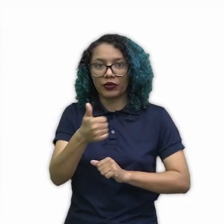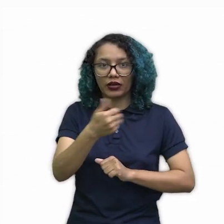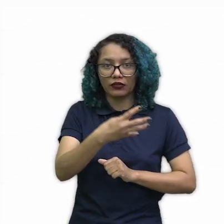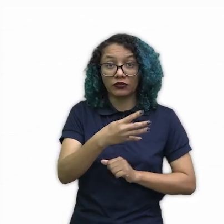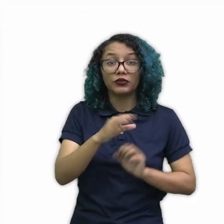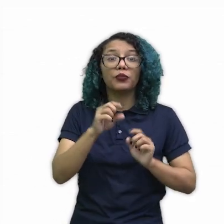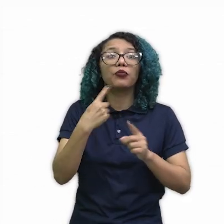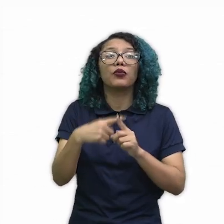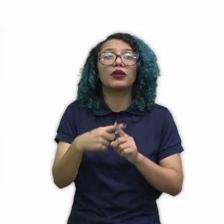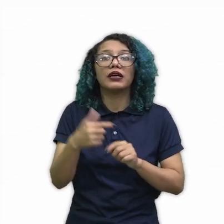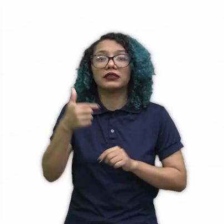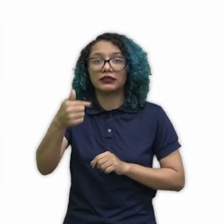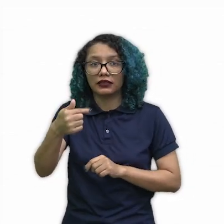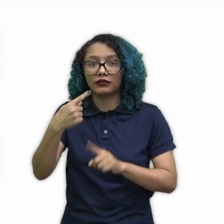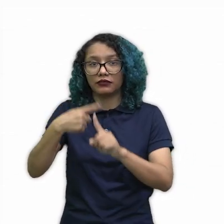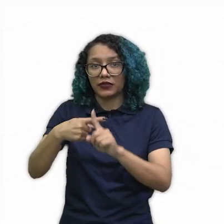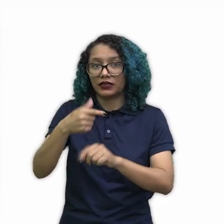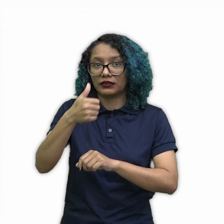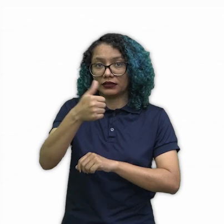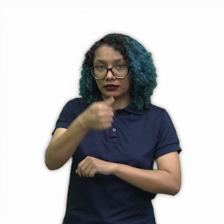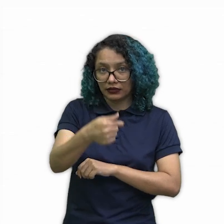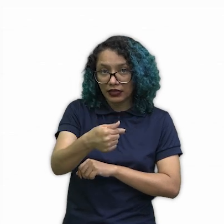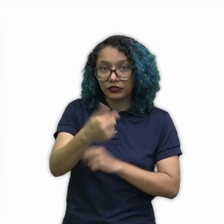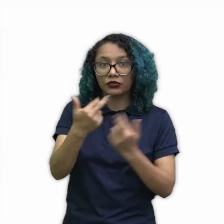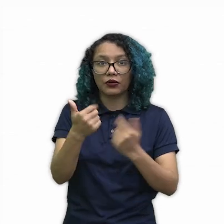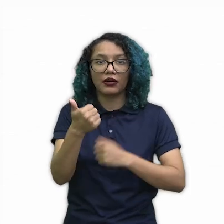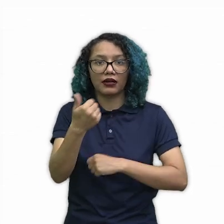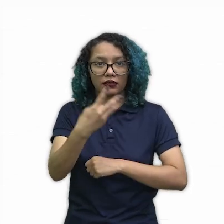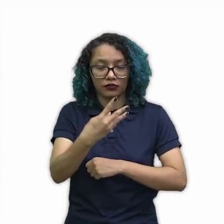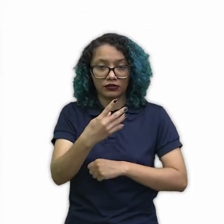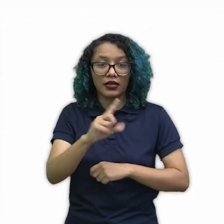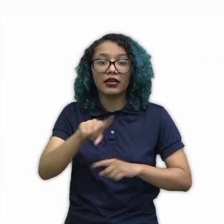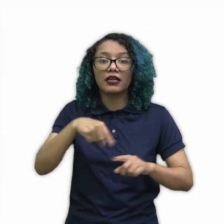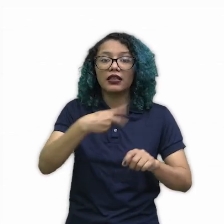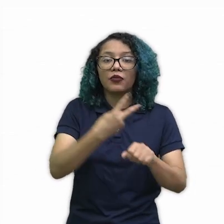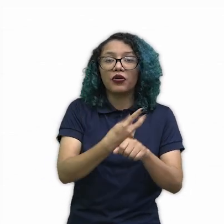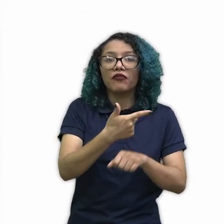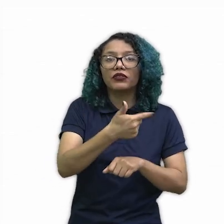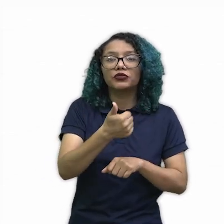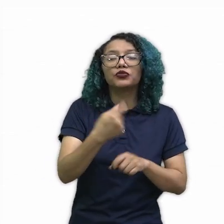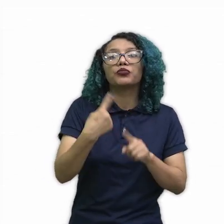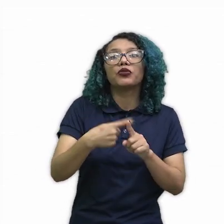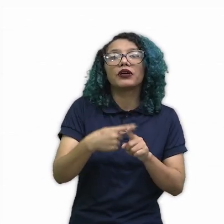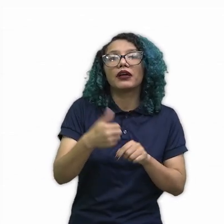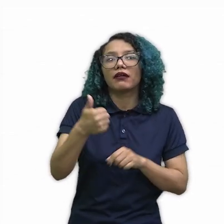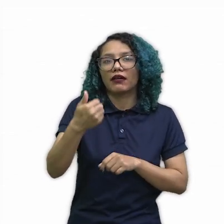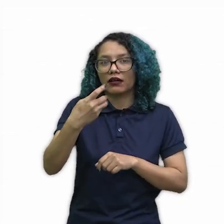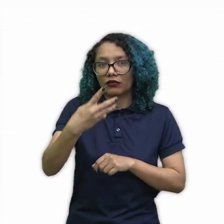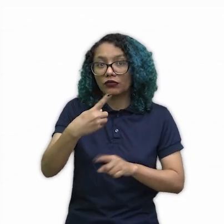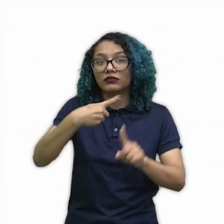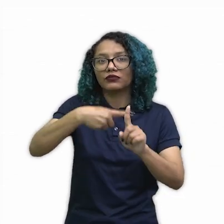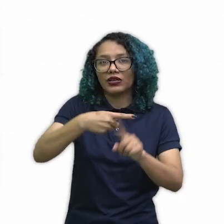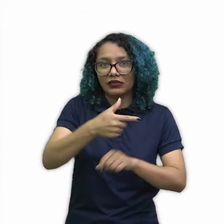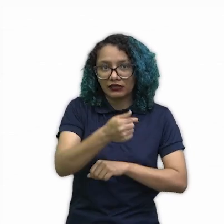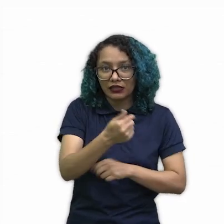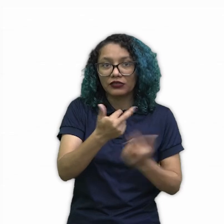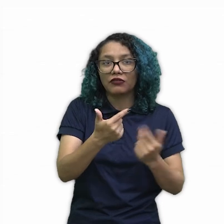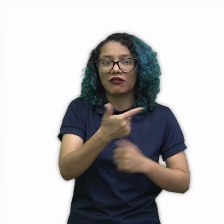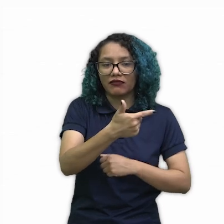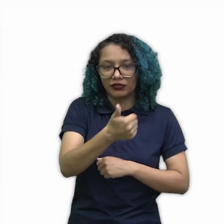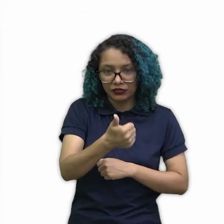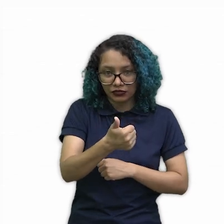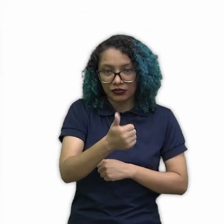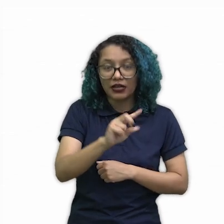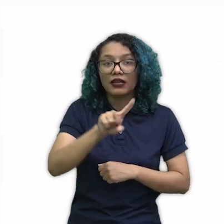mais 7 é igual a 14. Depois foi para 21. Por quê? Porque 14 mais 7, 21.